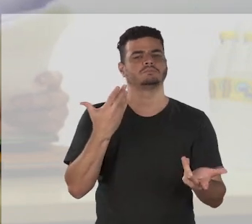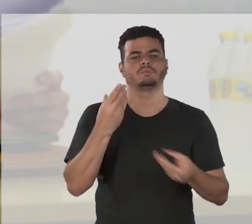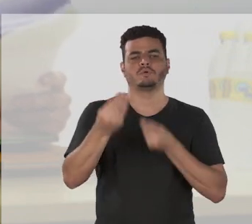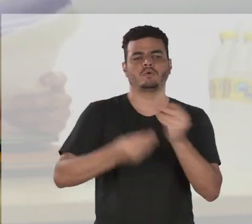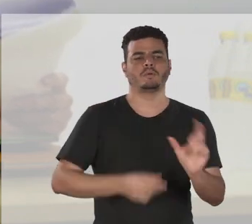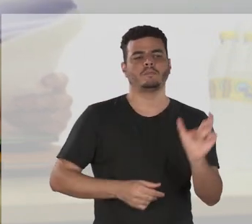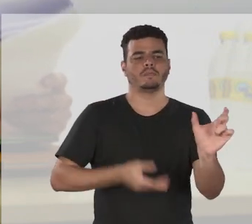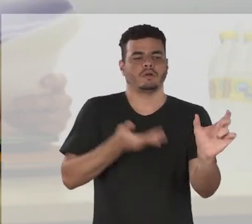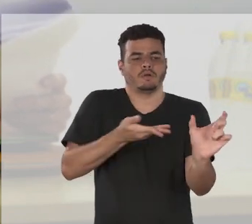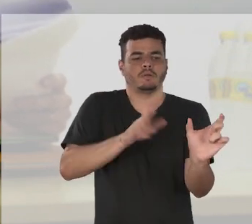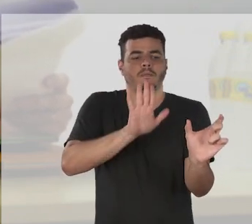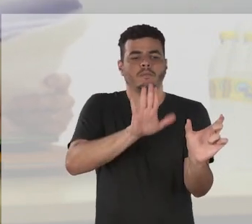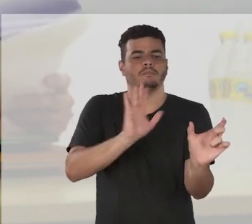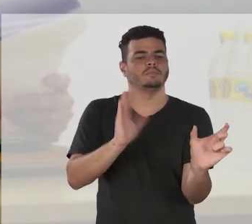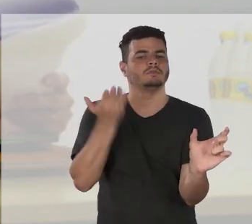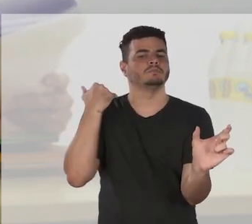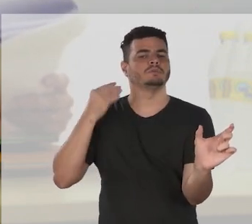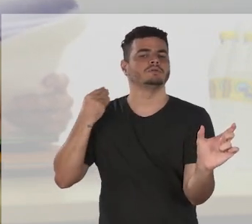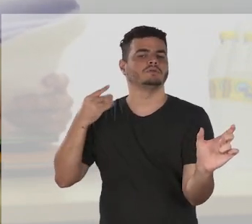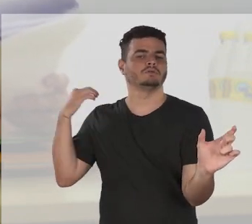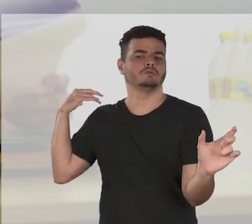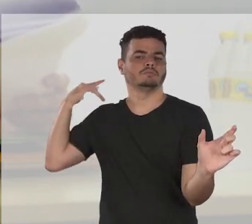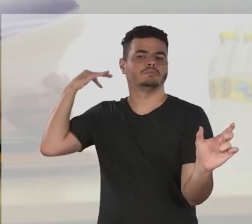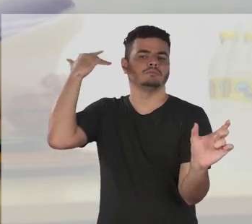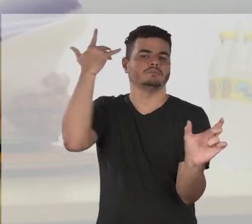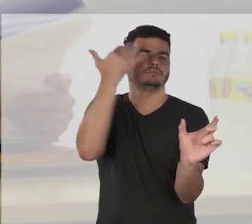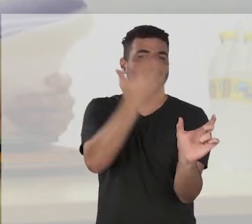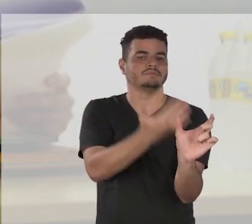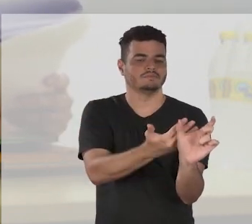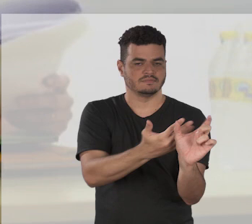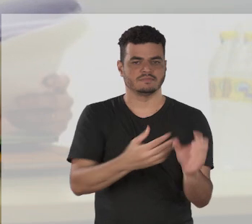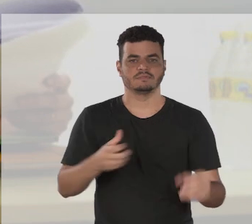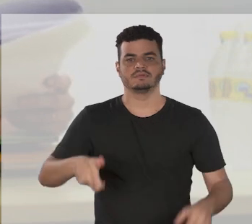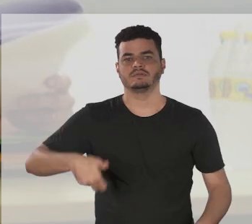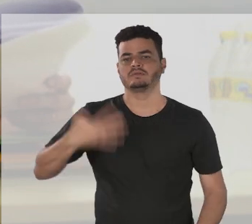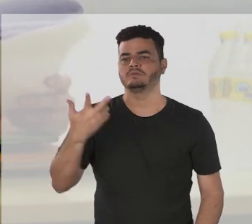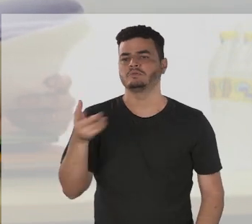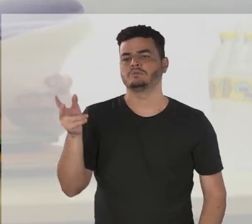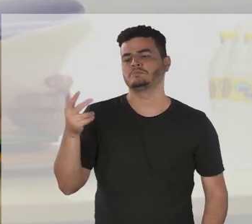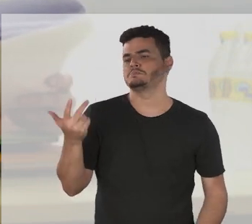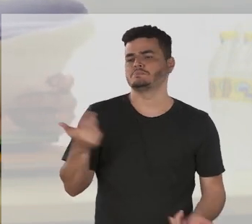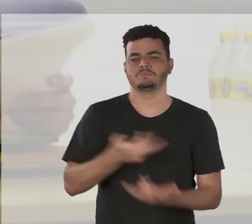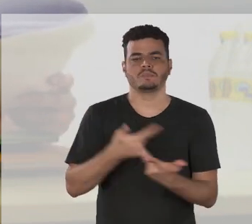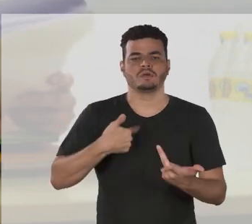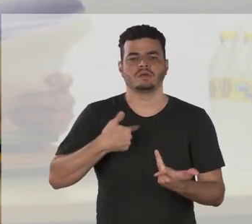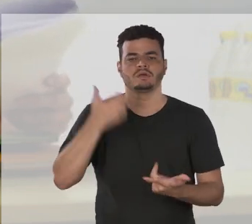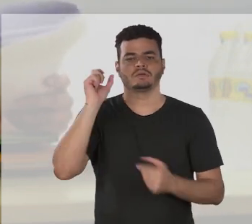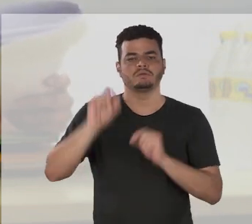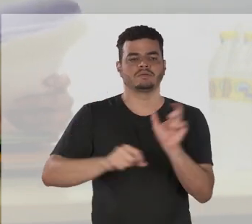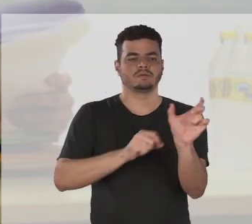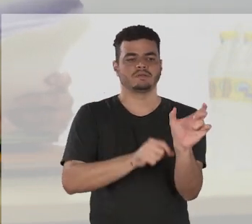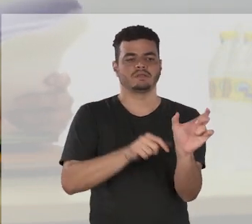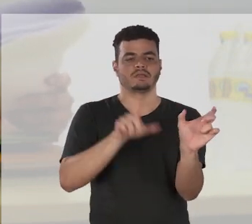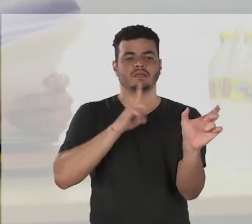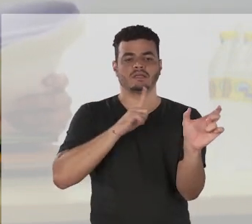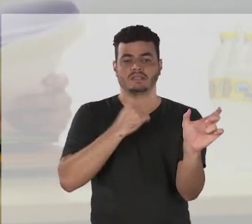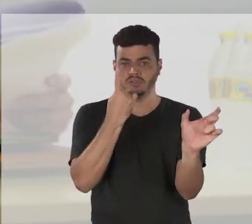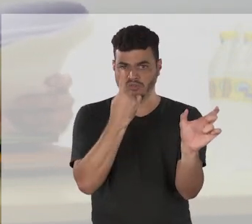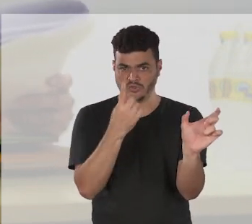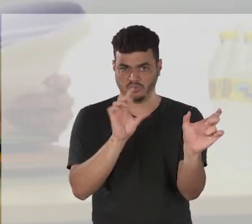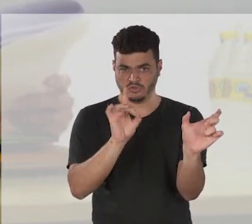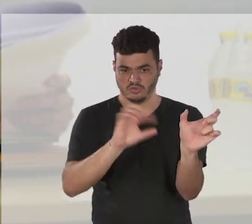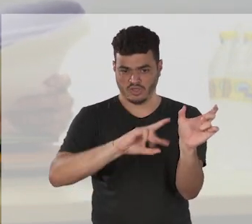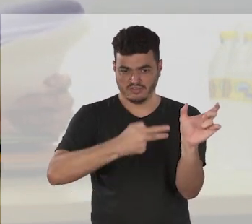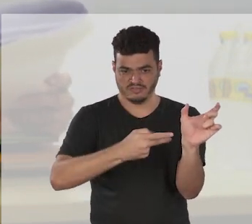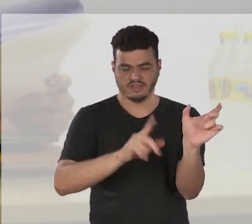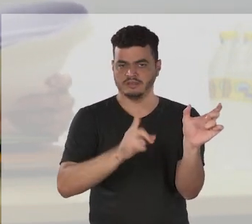Estabelecer que viagem fez uma palavra até mim e quantas coisas estou dizendo com uma só palavra. Então,